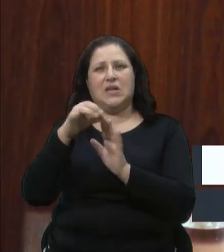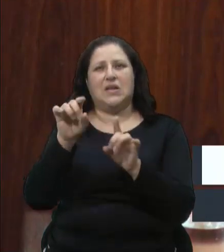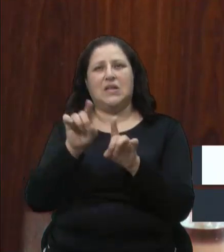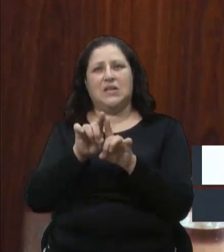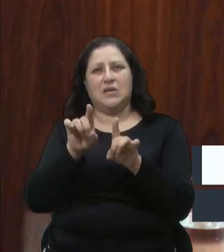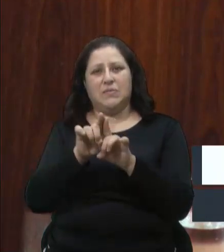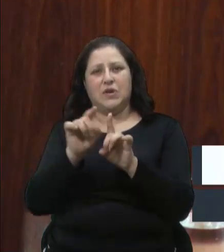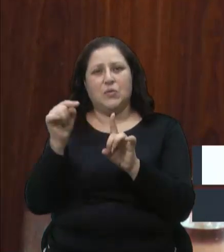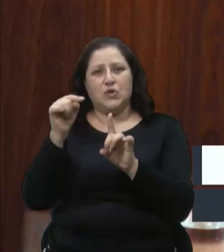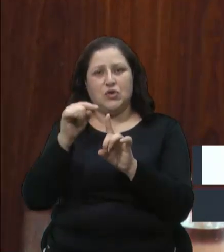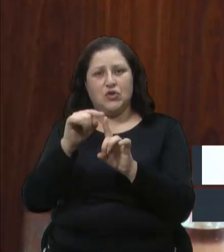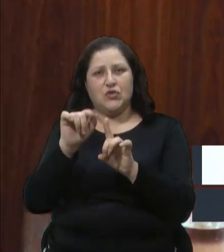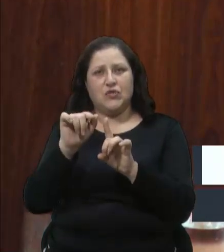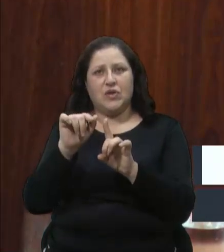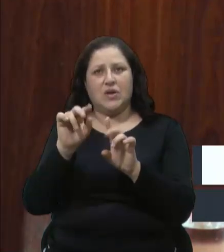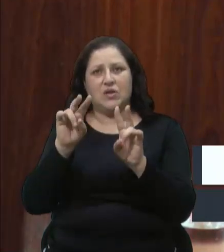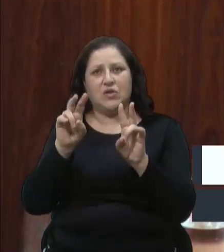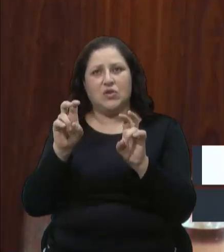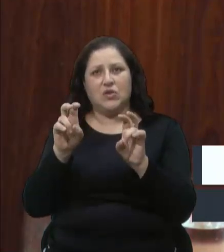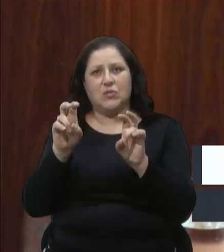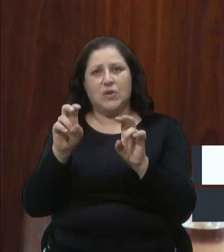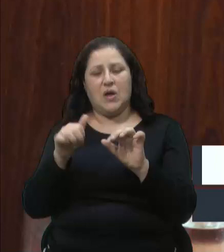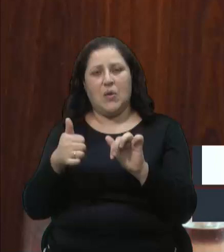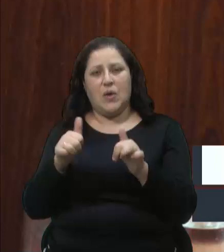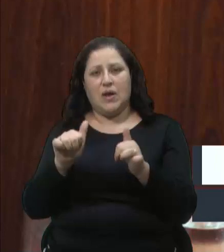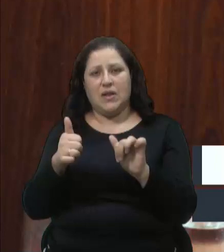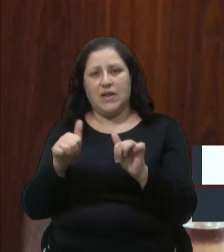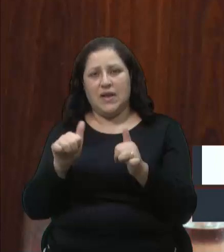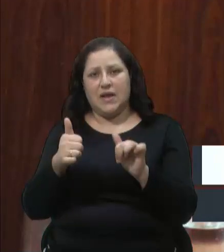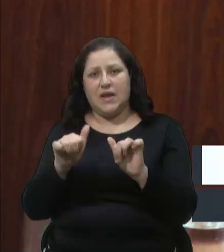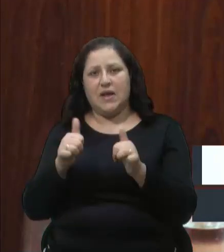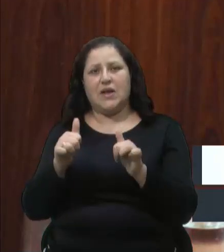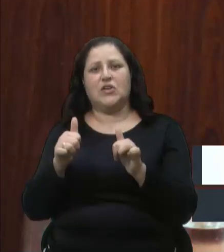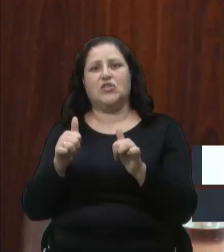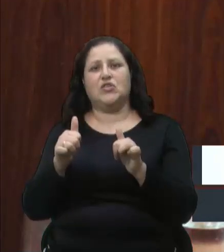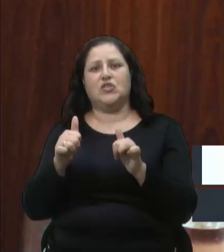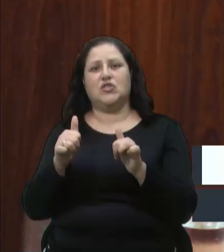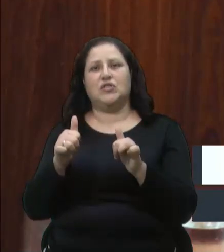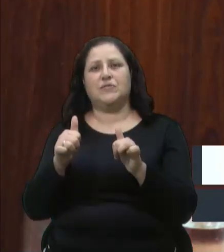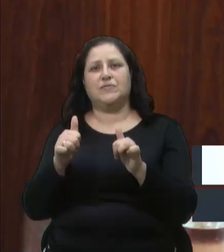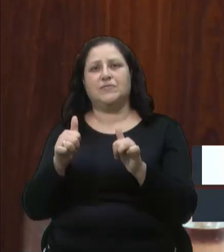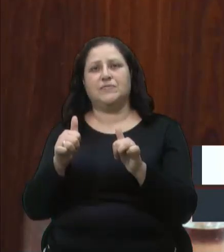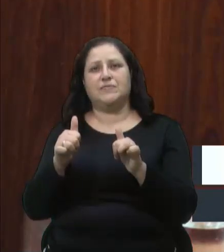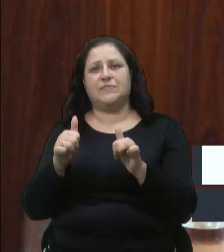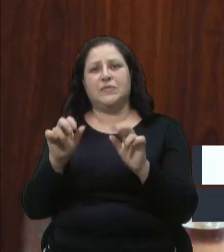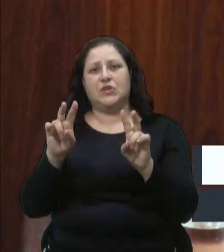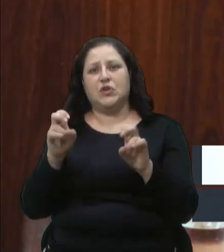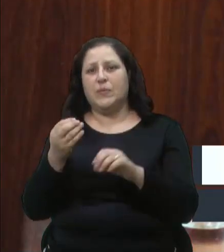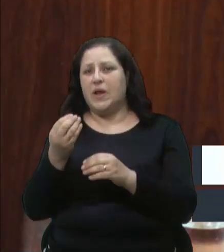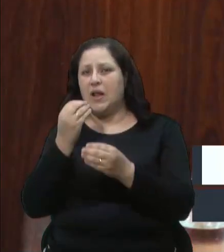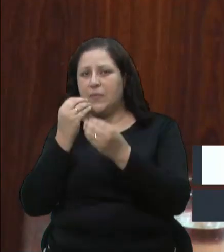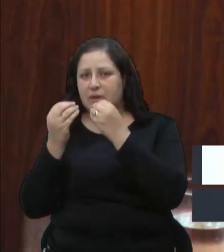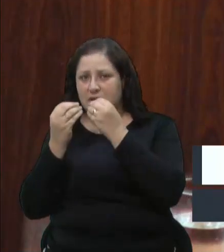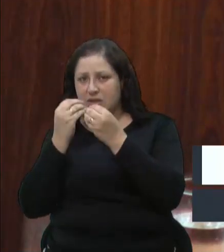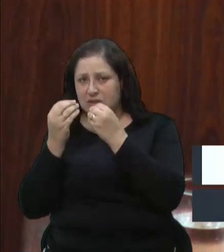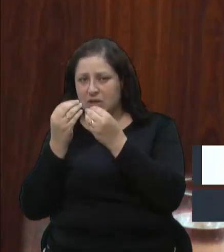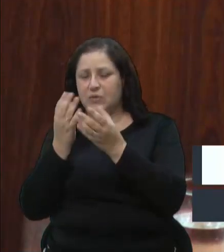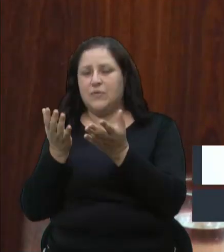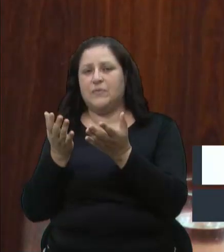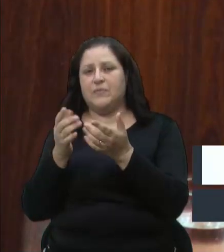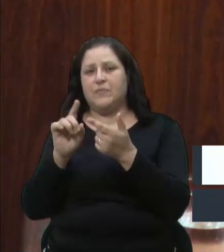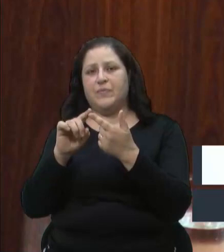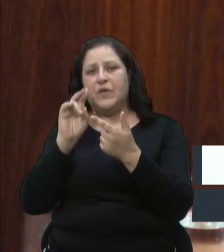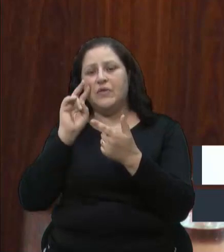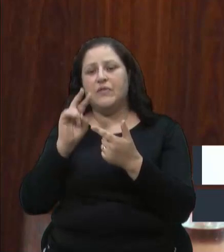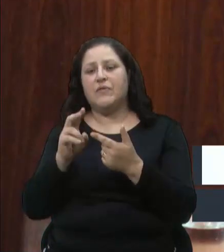também uma questão de uma qualidade para a questão da alimentação, para a questão de ver se